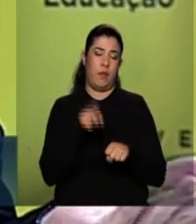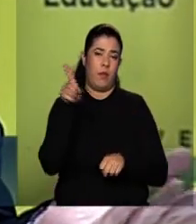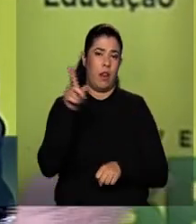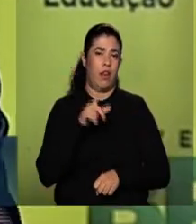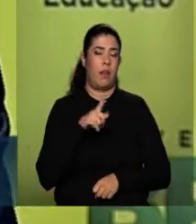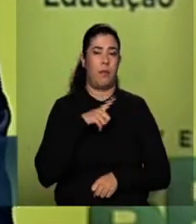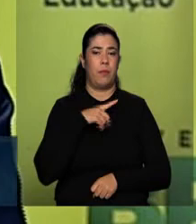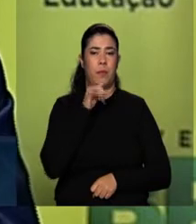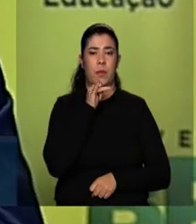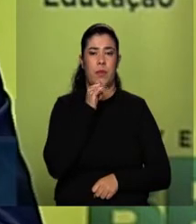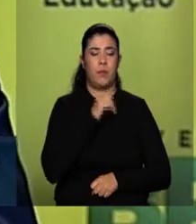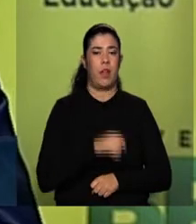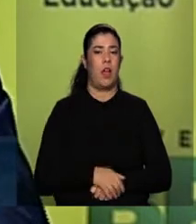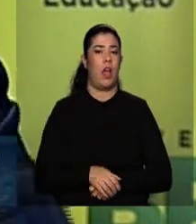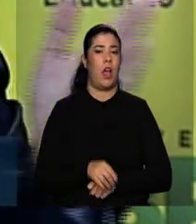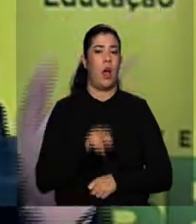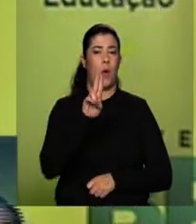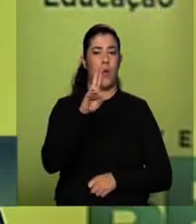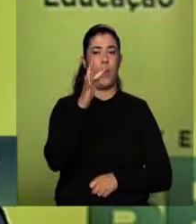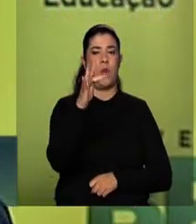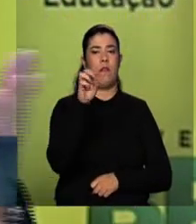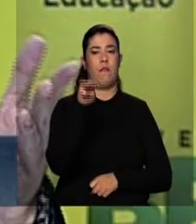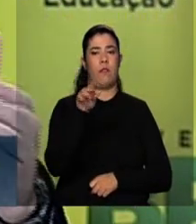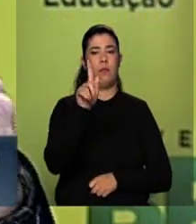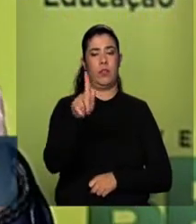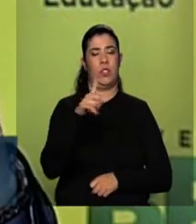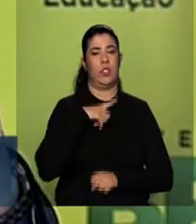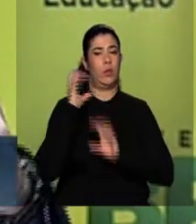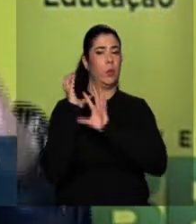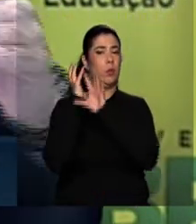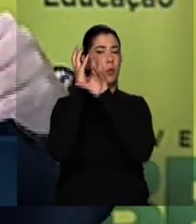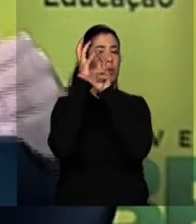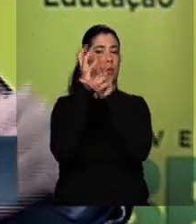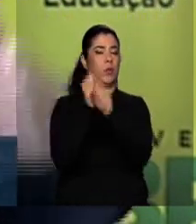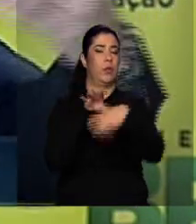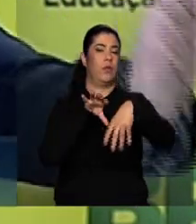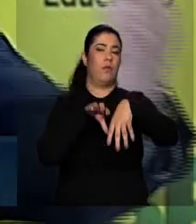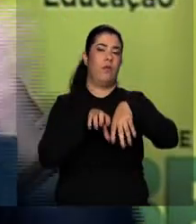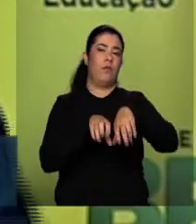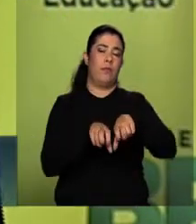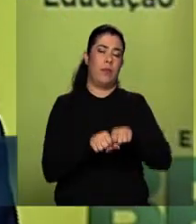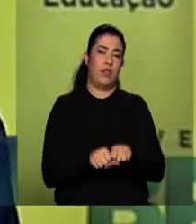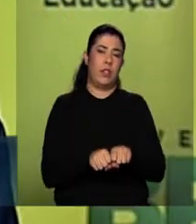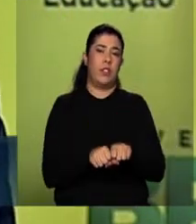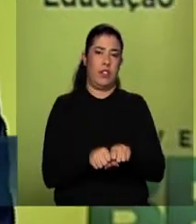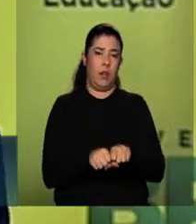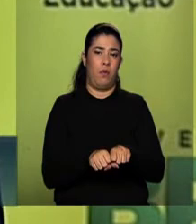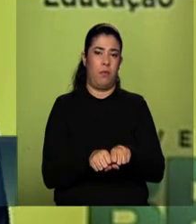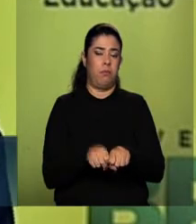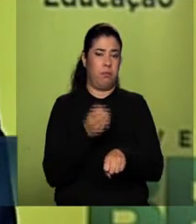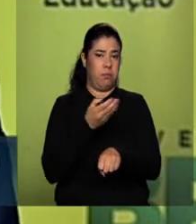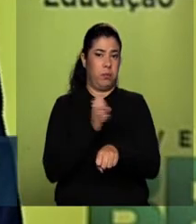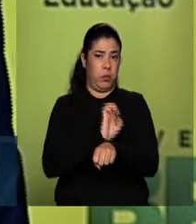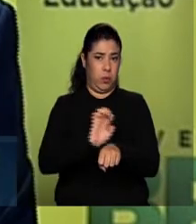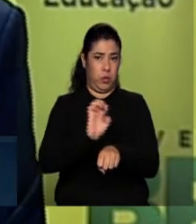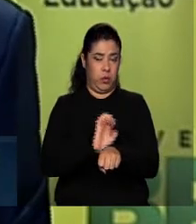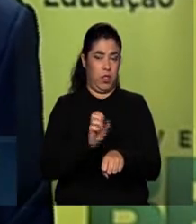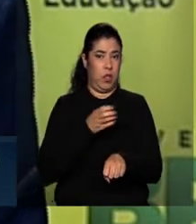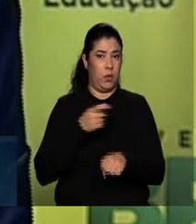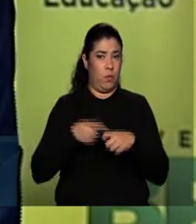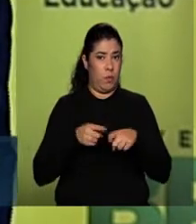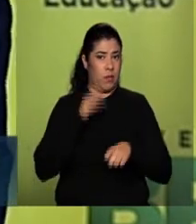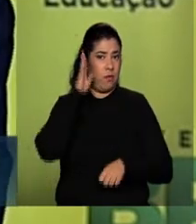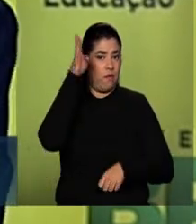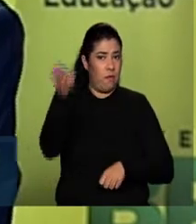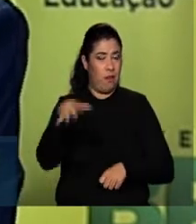mais um exemplo, tem uma tradição histórica de décadas de formação de um internato em zona rural. Então é a maneira que se tem